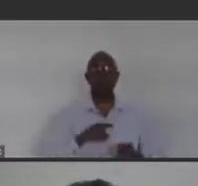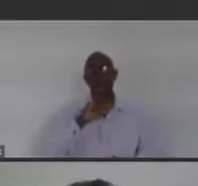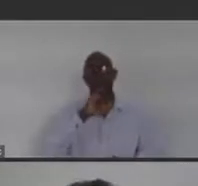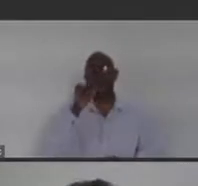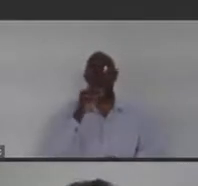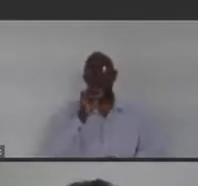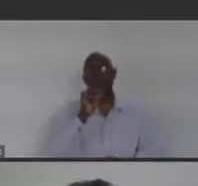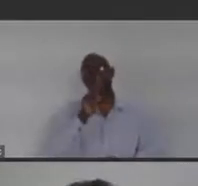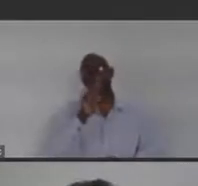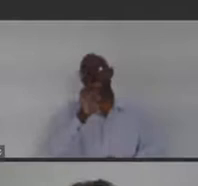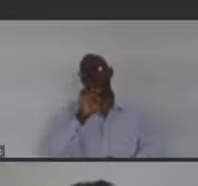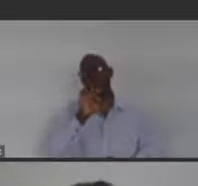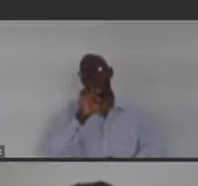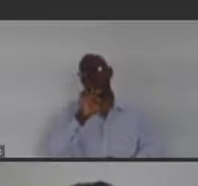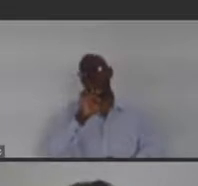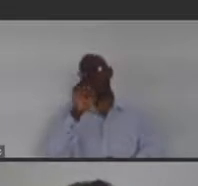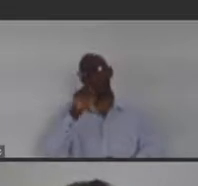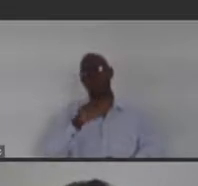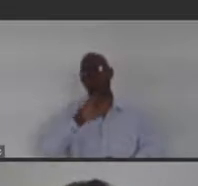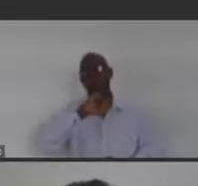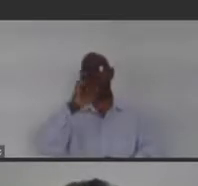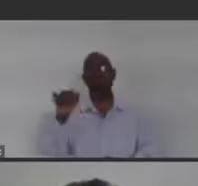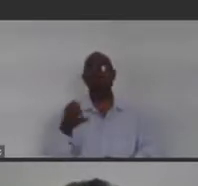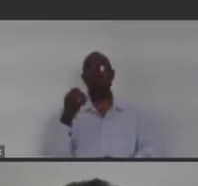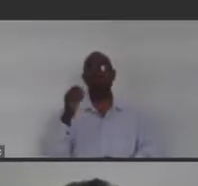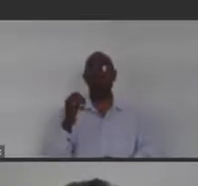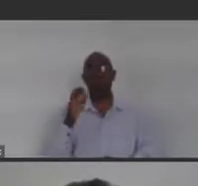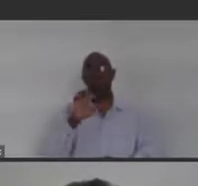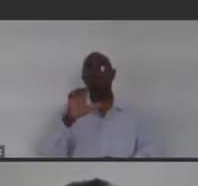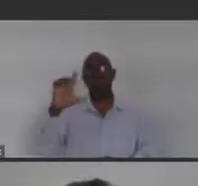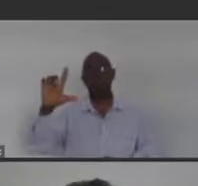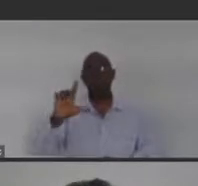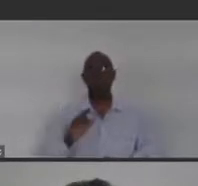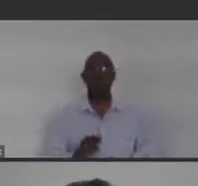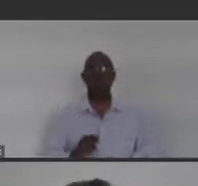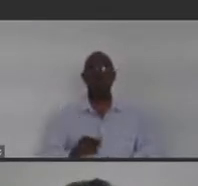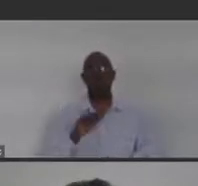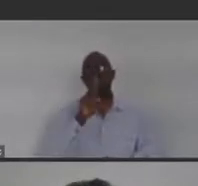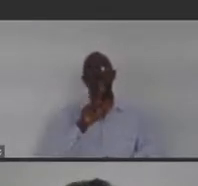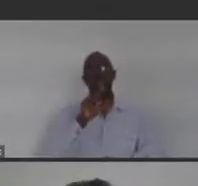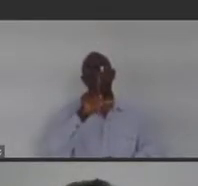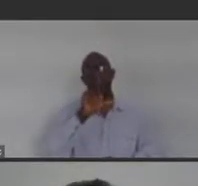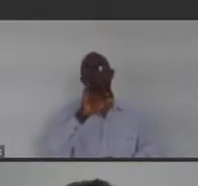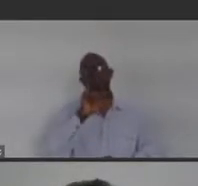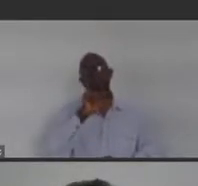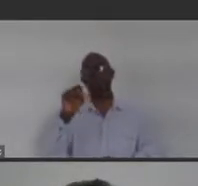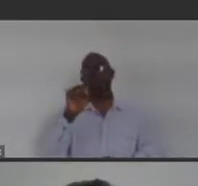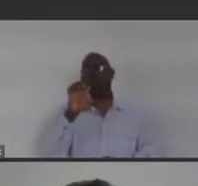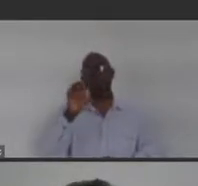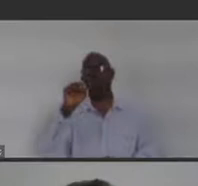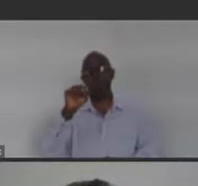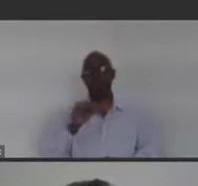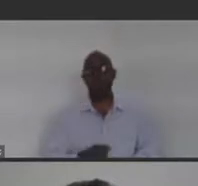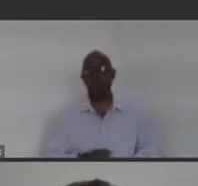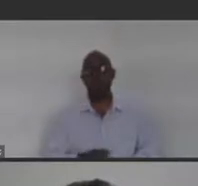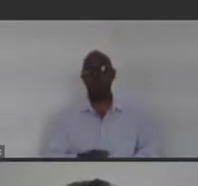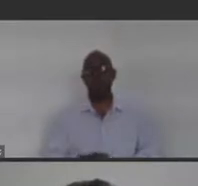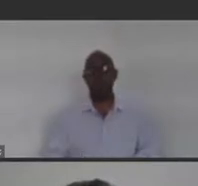vereador Joel, vereador Ulisses, vereador